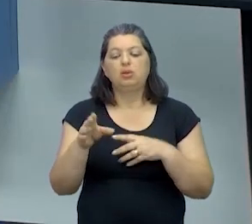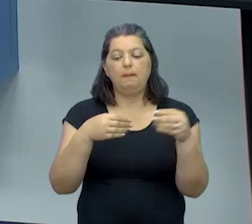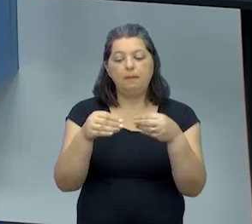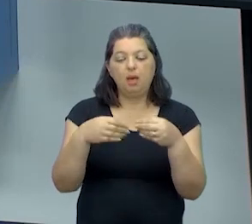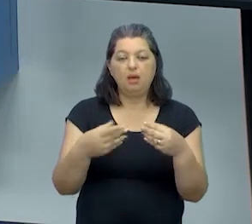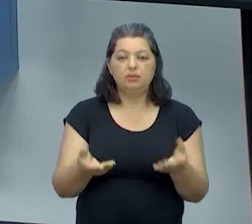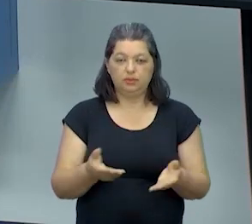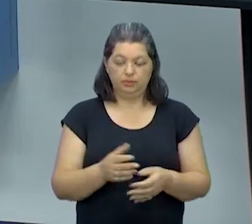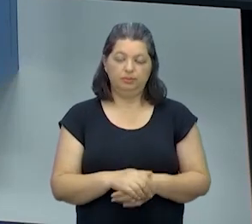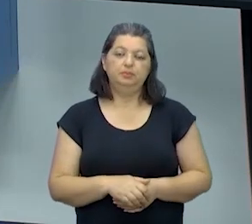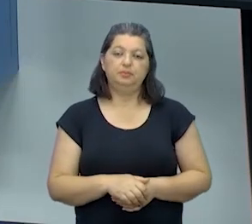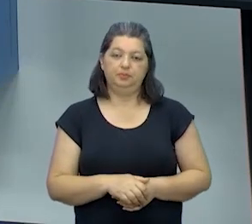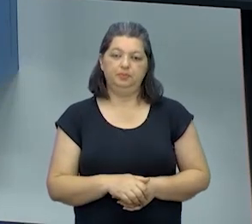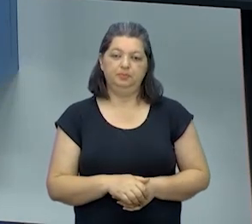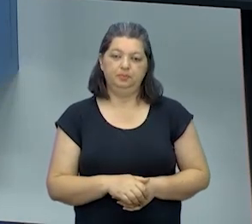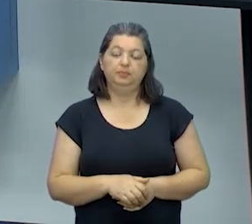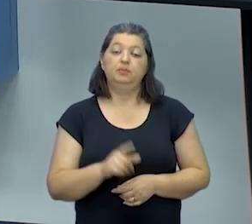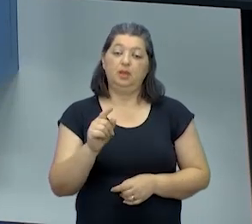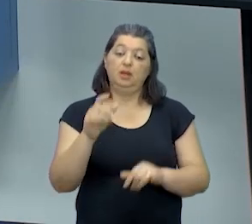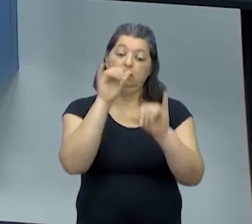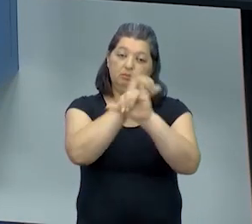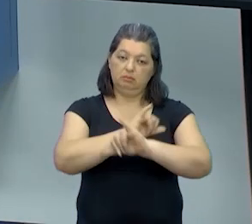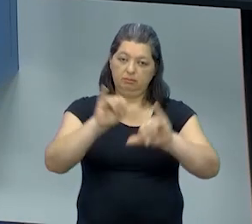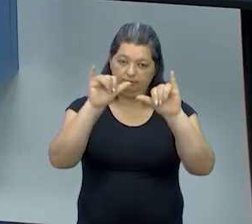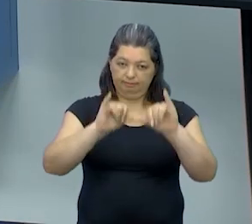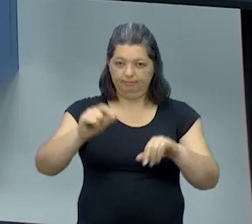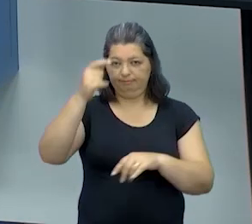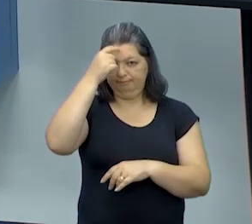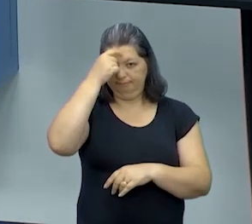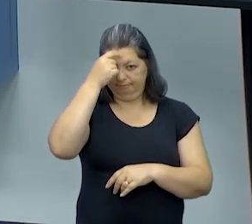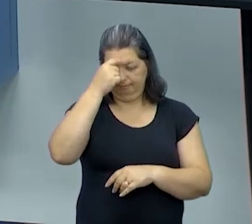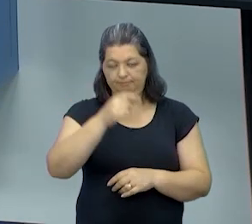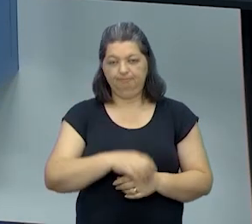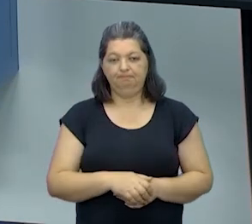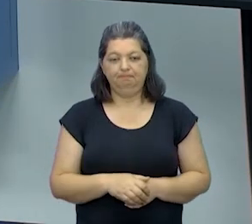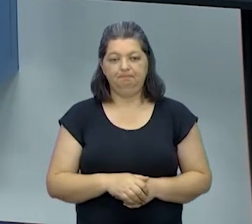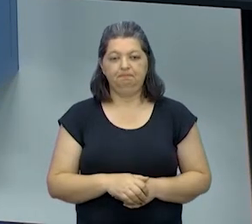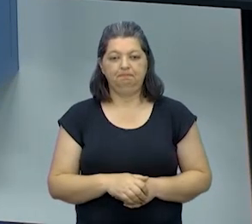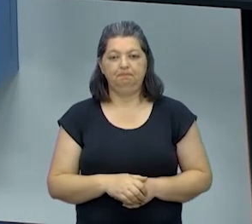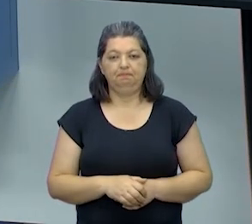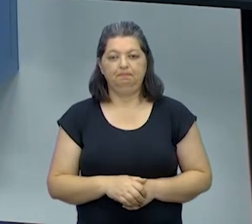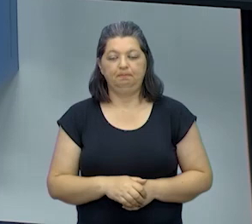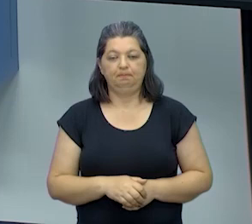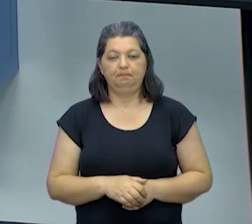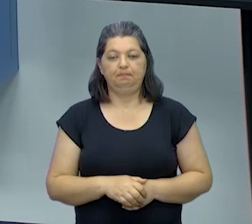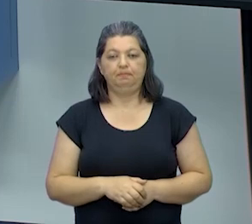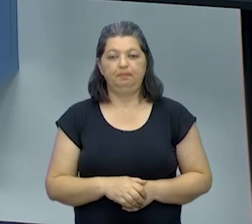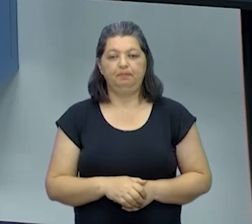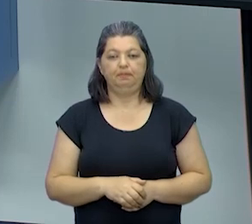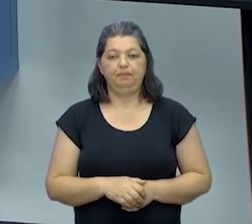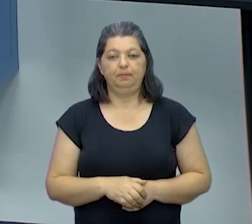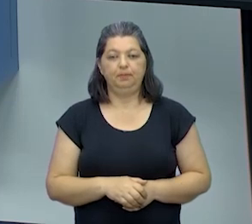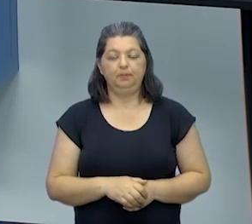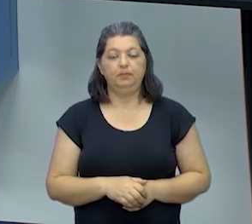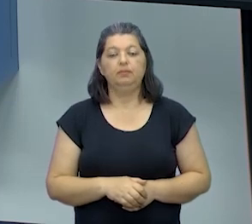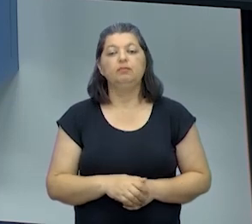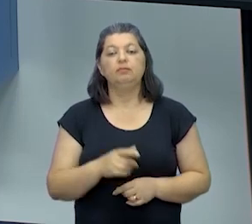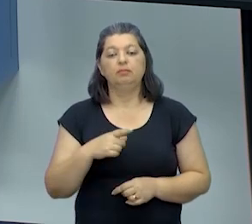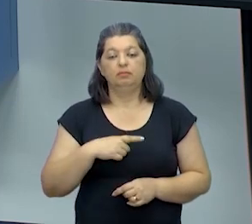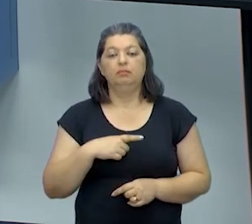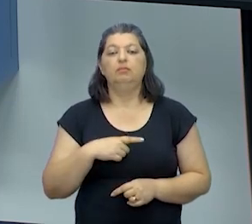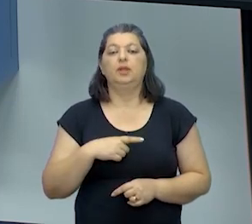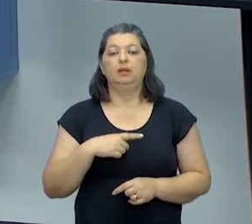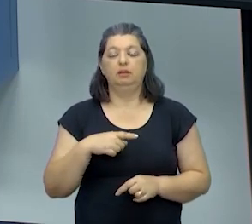uma sugestão aí para campanha de conscientização. E aí eu venho aí trazendo alguns elementos para